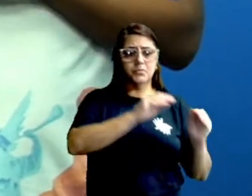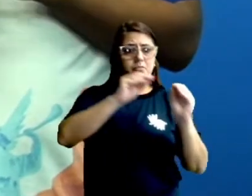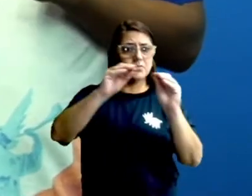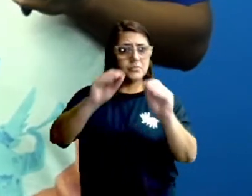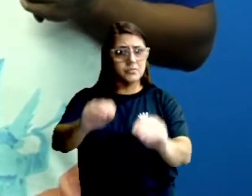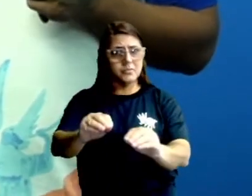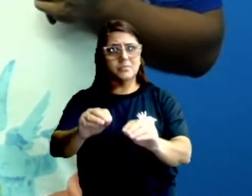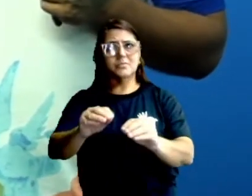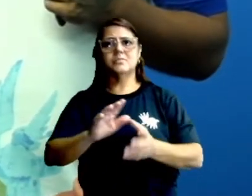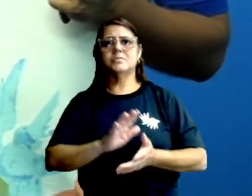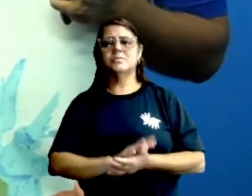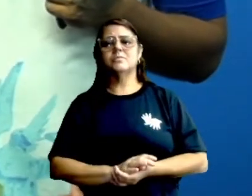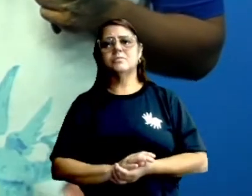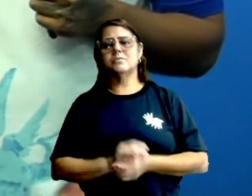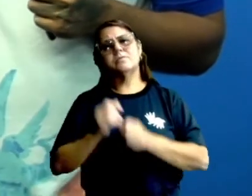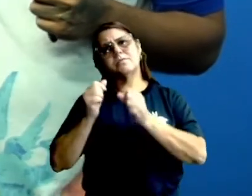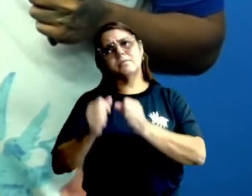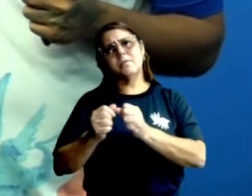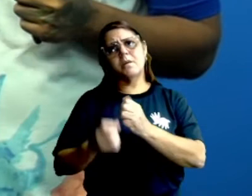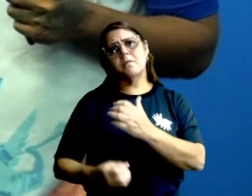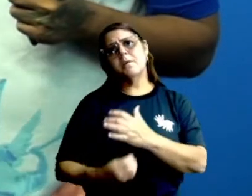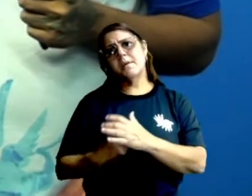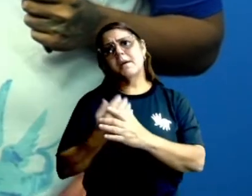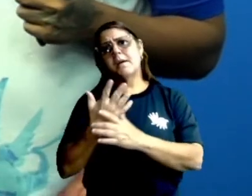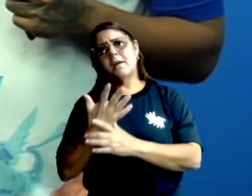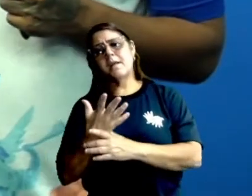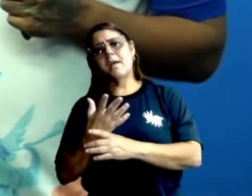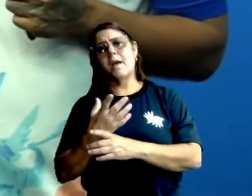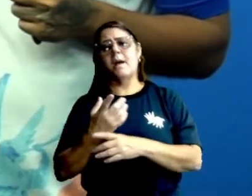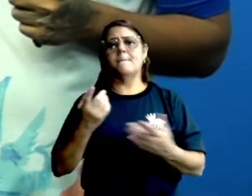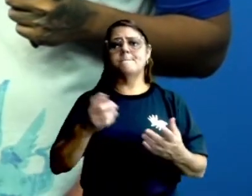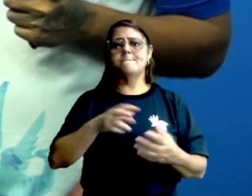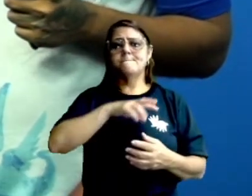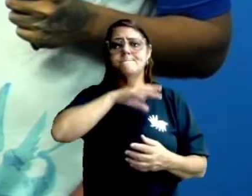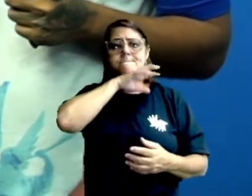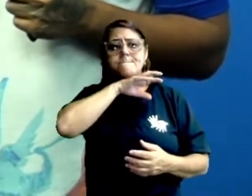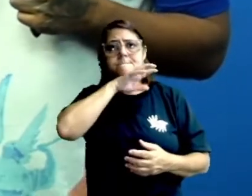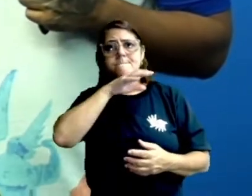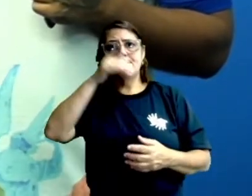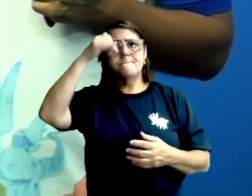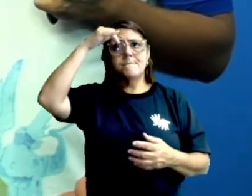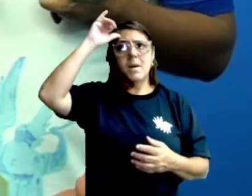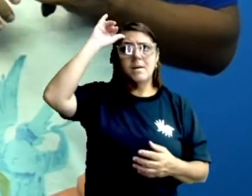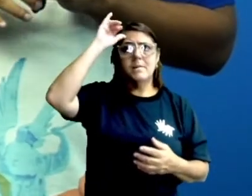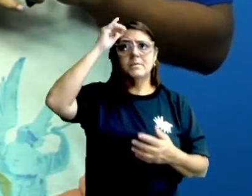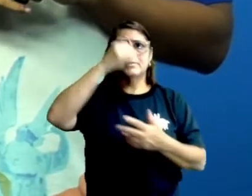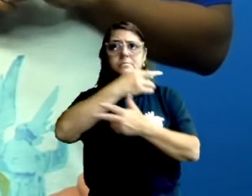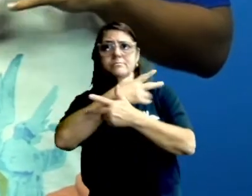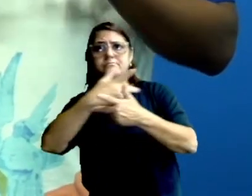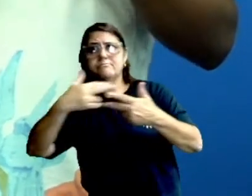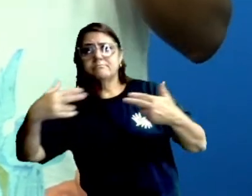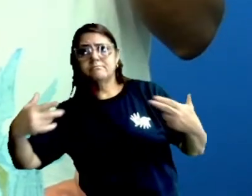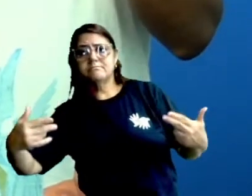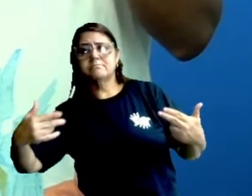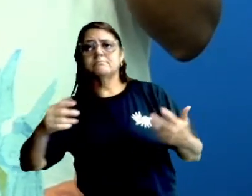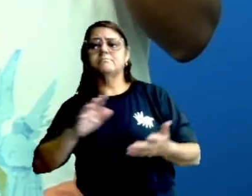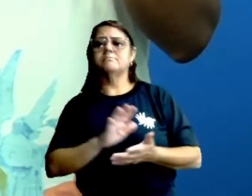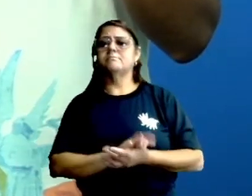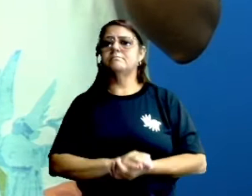para poder fazer a pecuária, que é a criação de gados, né? Para